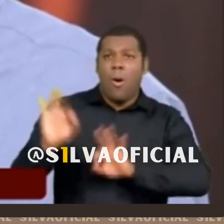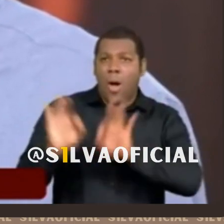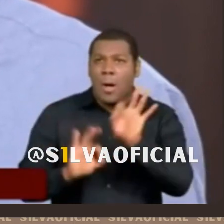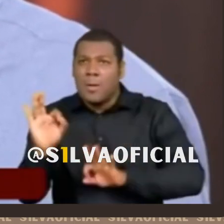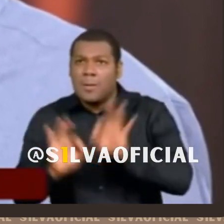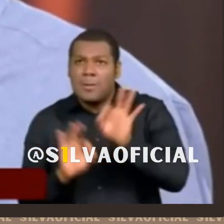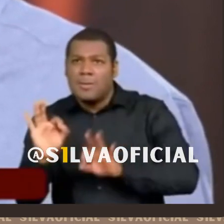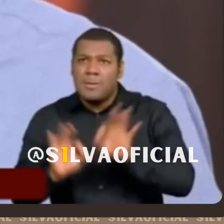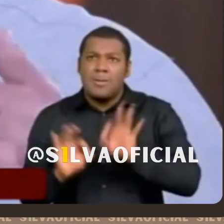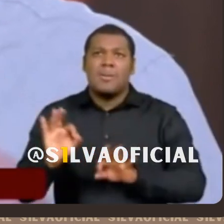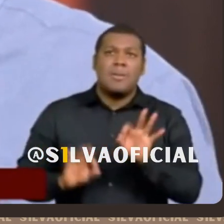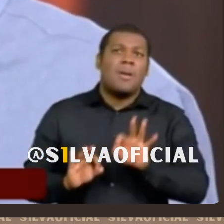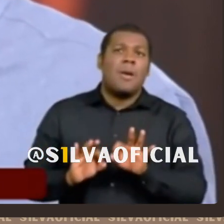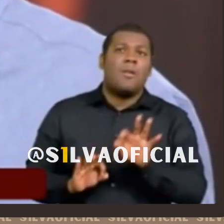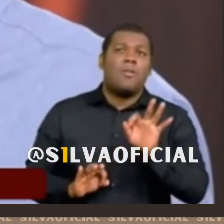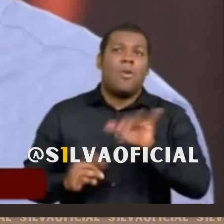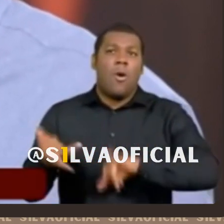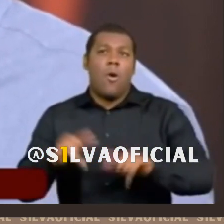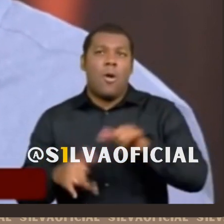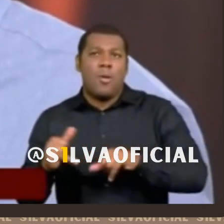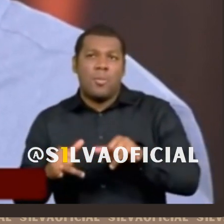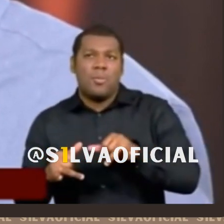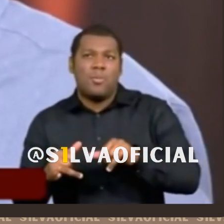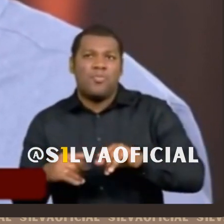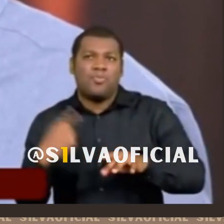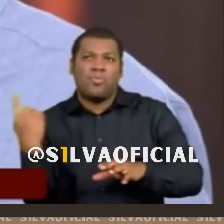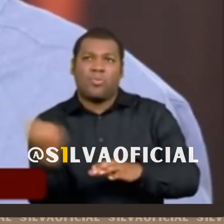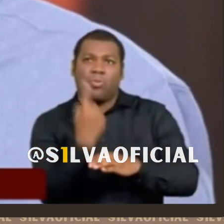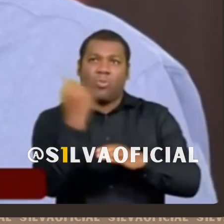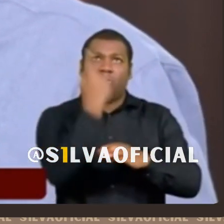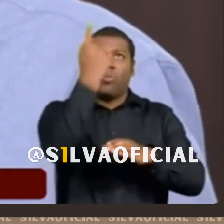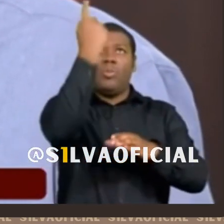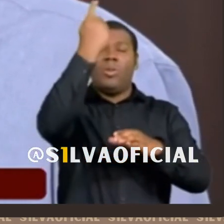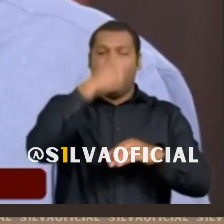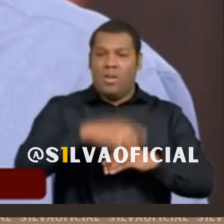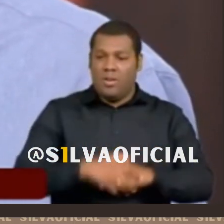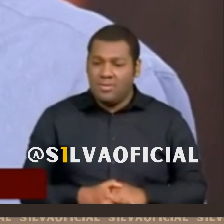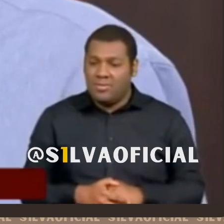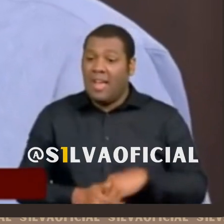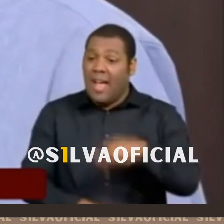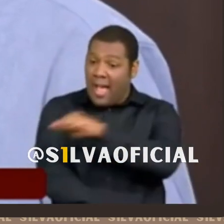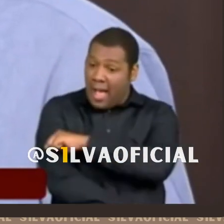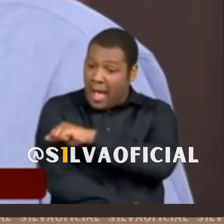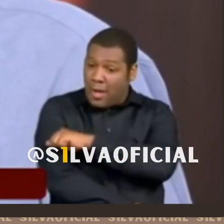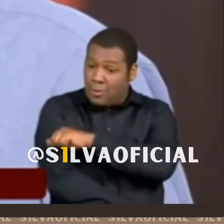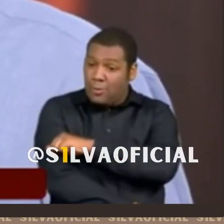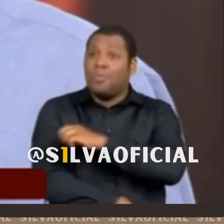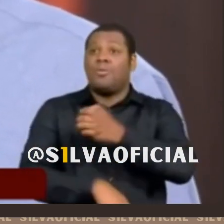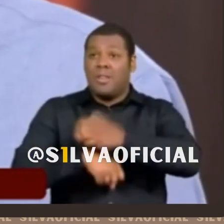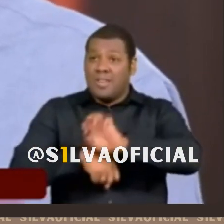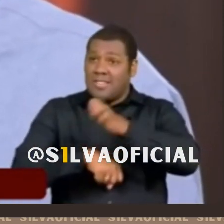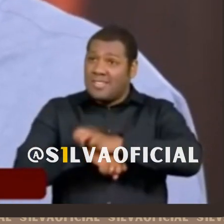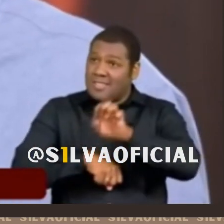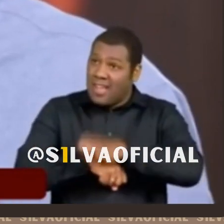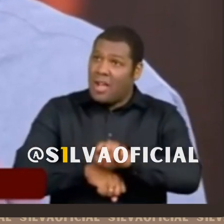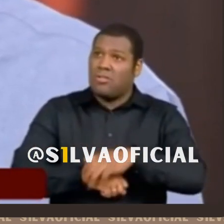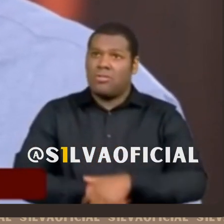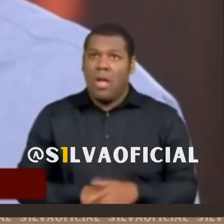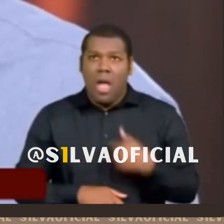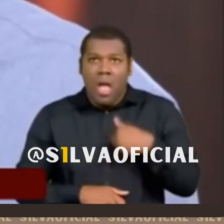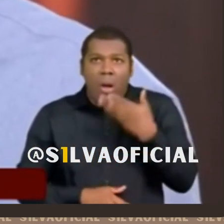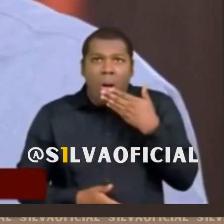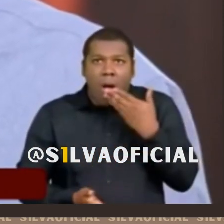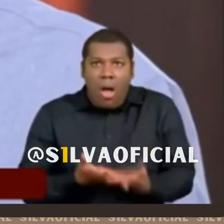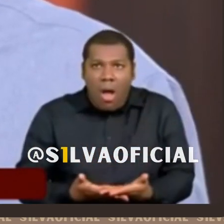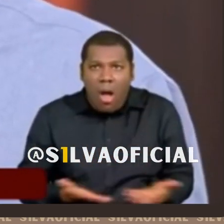lançados no espaço pelos próprios estudantes. Eu fiquei boquiaberto, porque não é uma escola, são